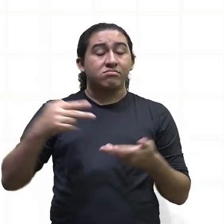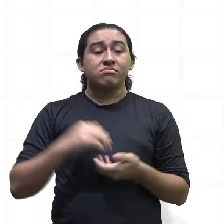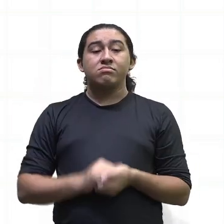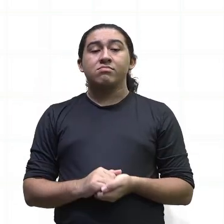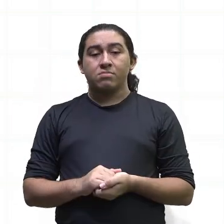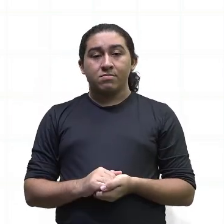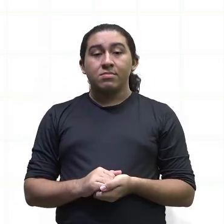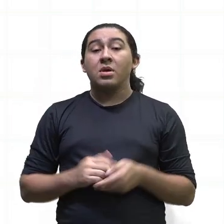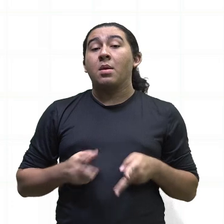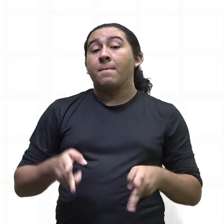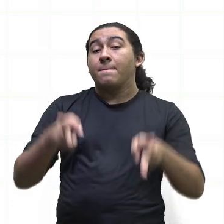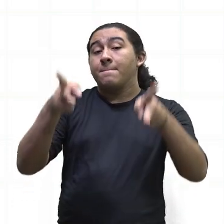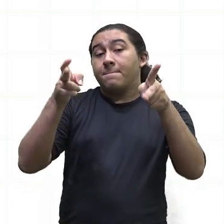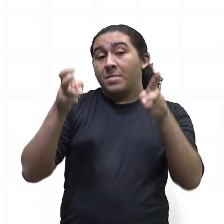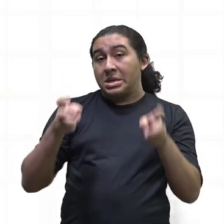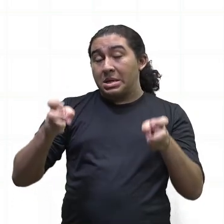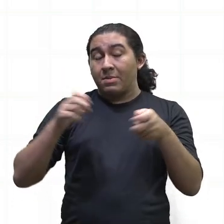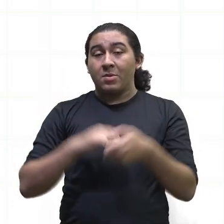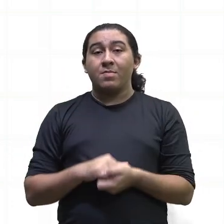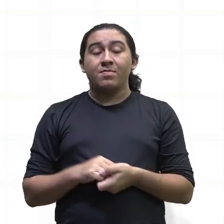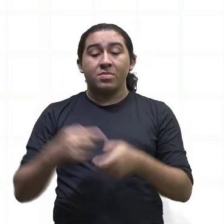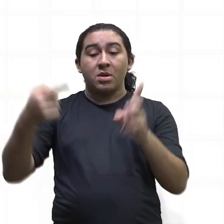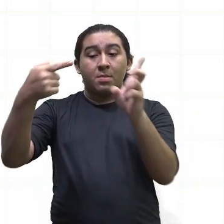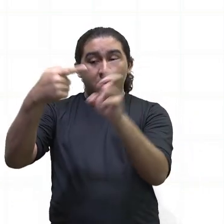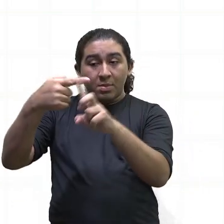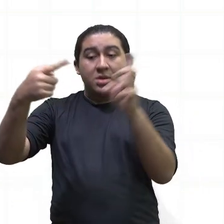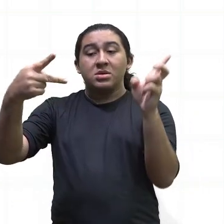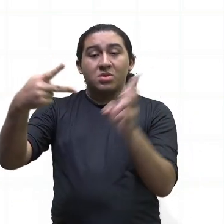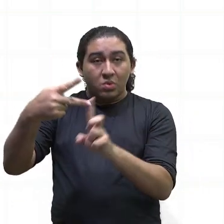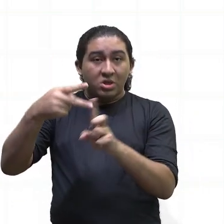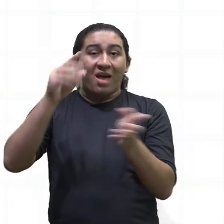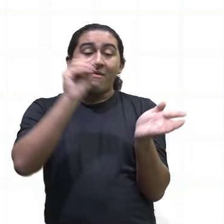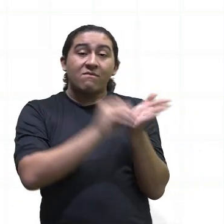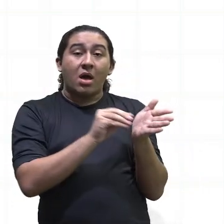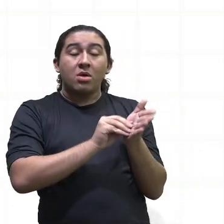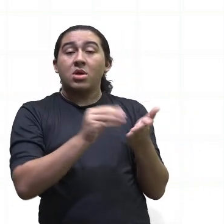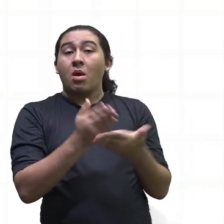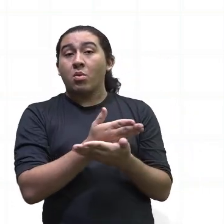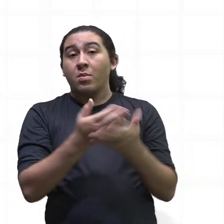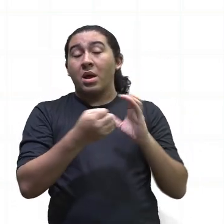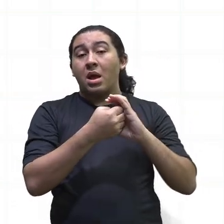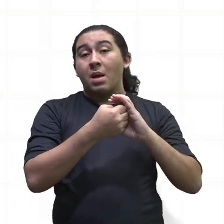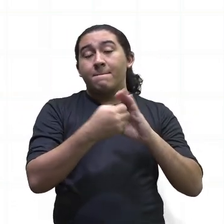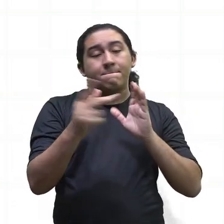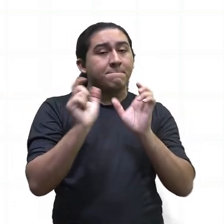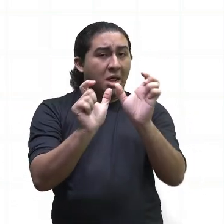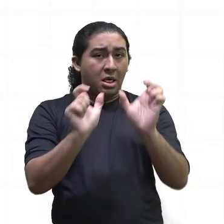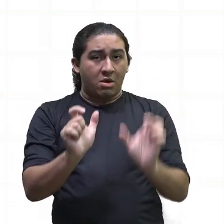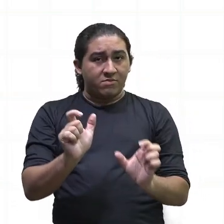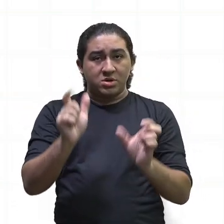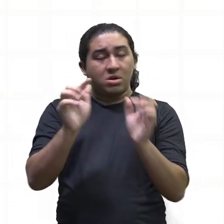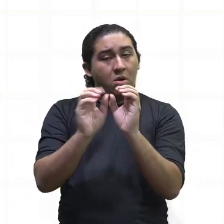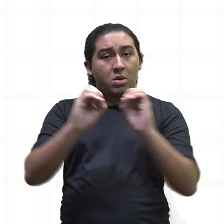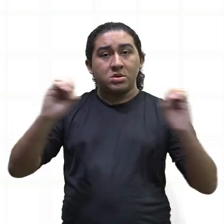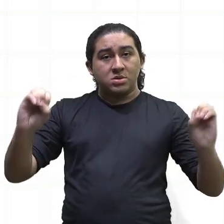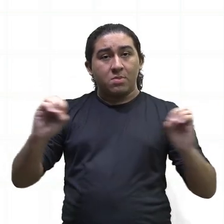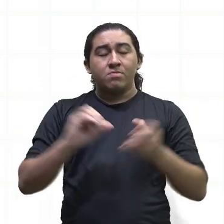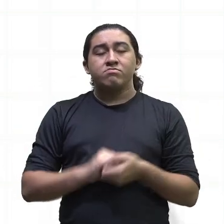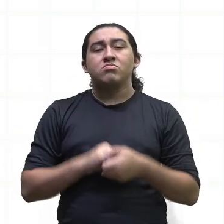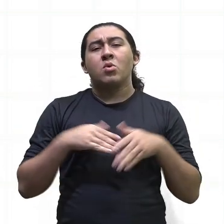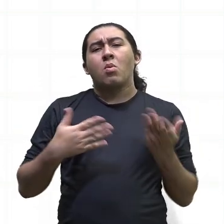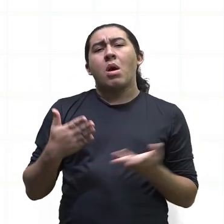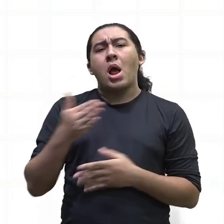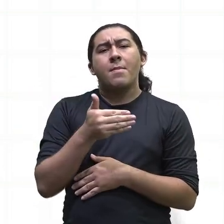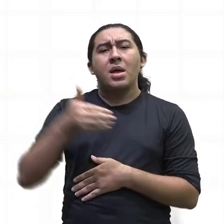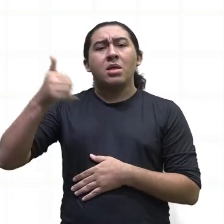cochilava? Percebam que ambas estão faltando alguns elementos, né? Percebe? Qual aí seria